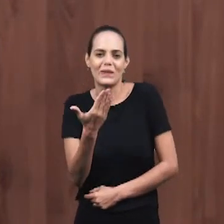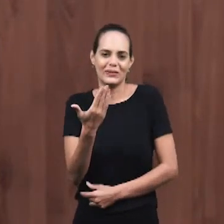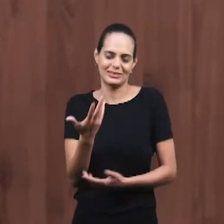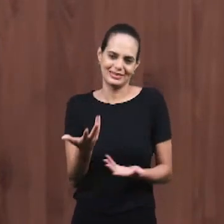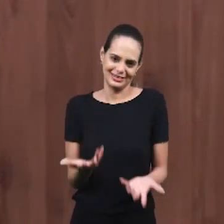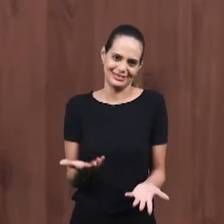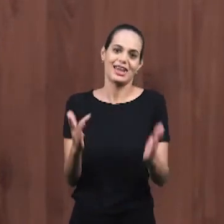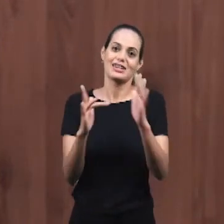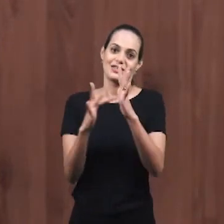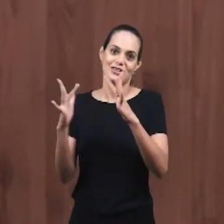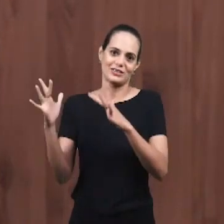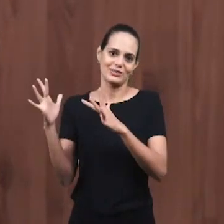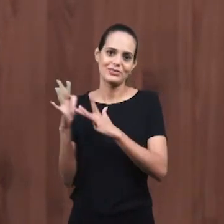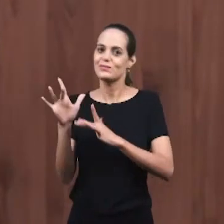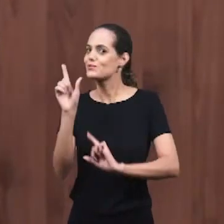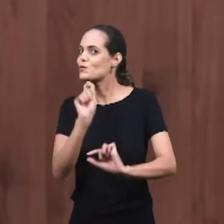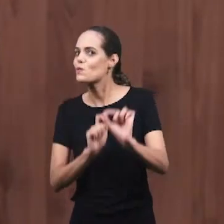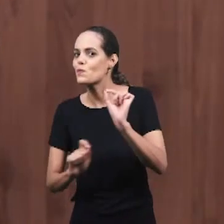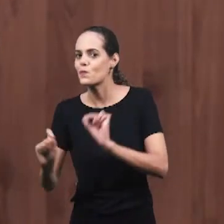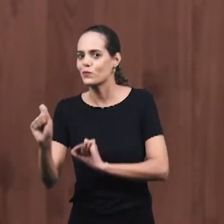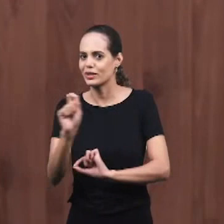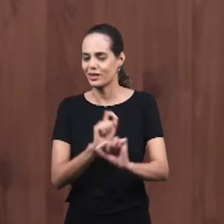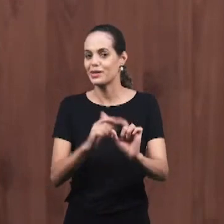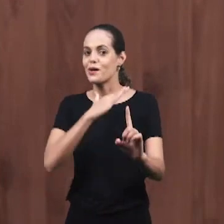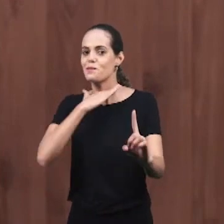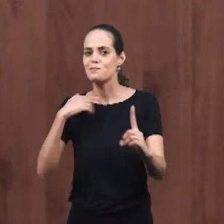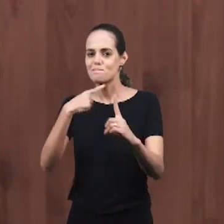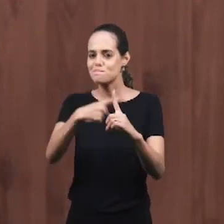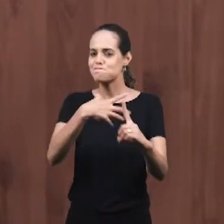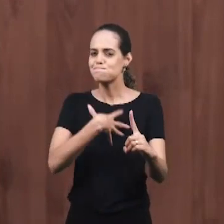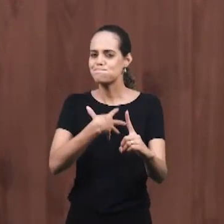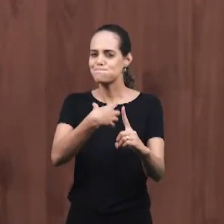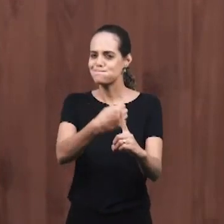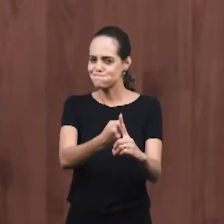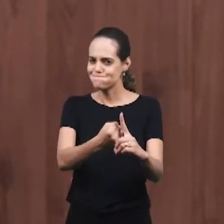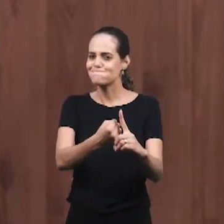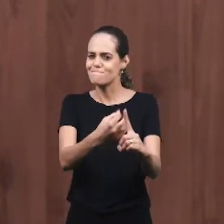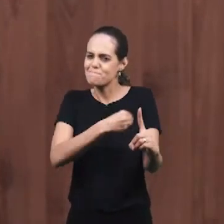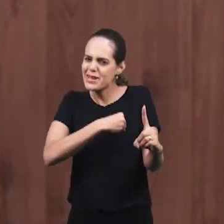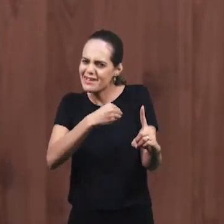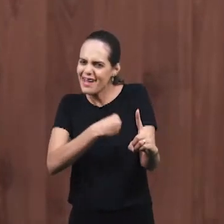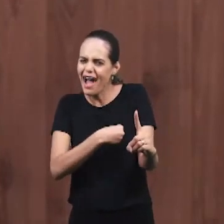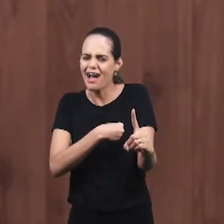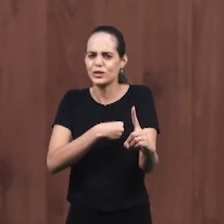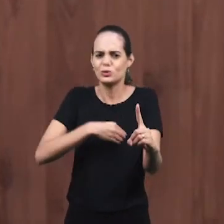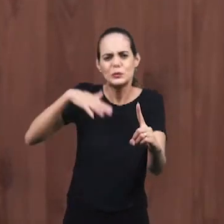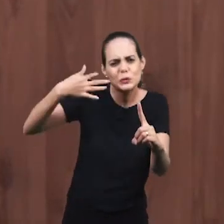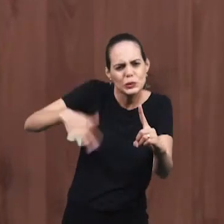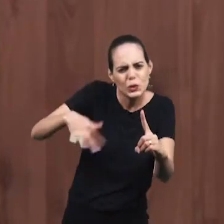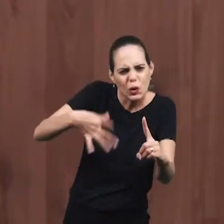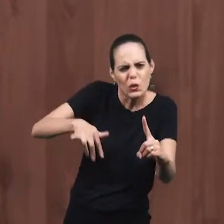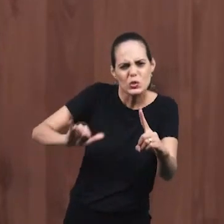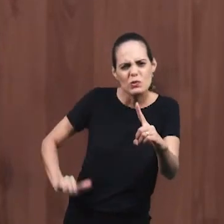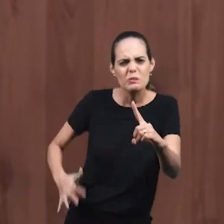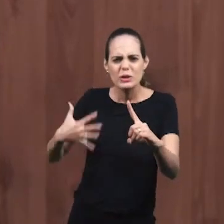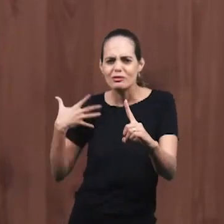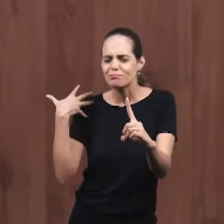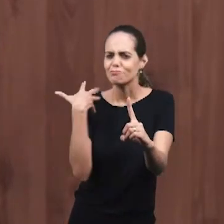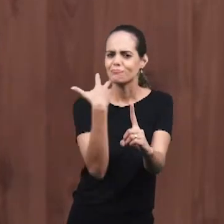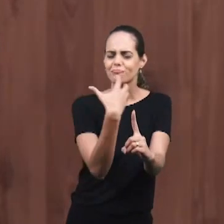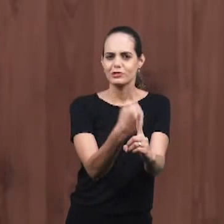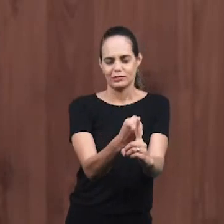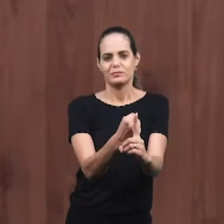nossos pecados, o Senhor Jesus levaria sobre si na cruz, e tudo que representa o nosso pecado, a nossa